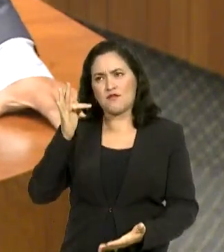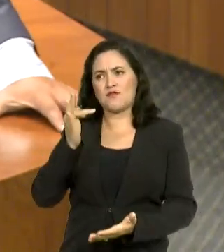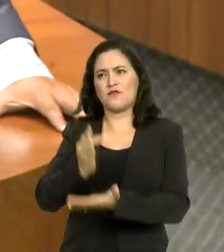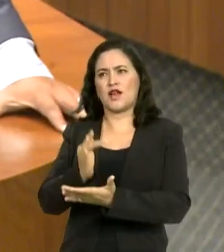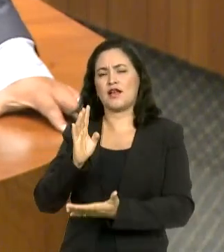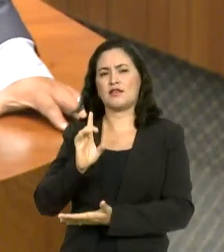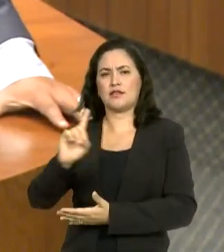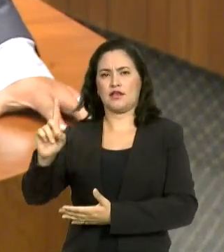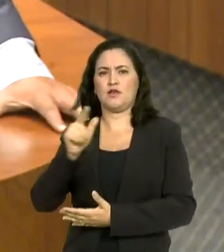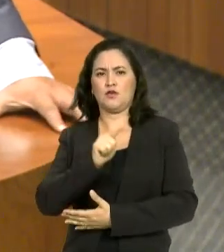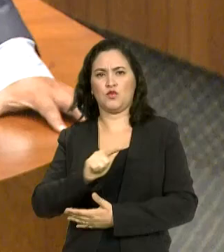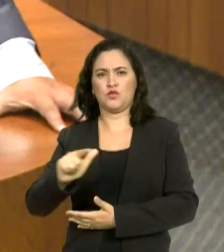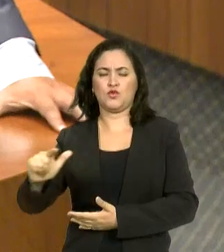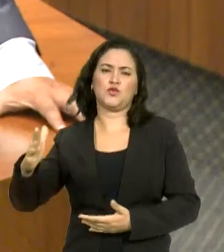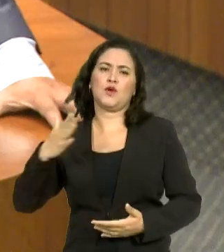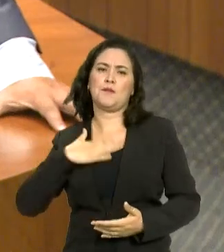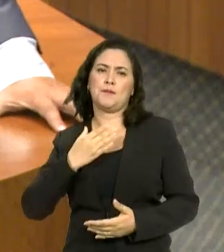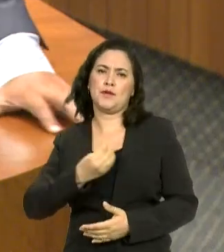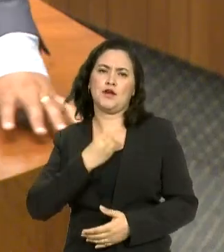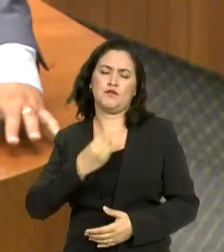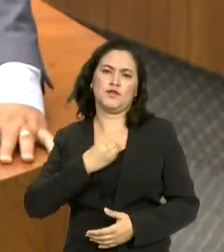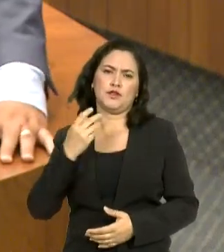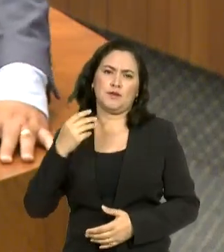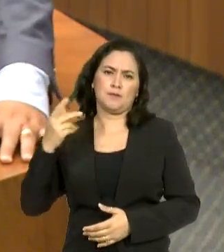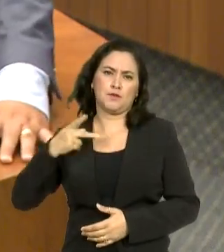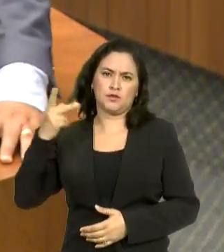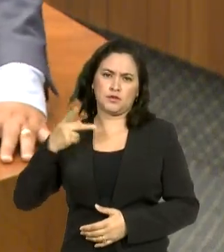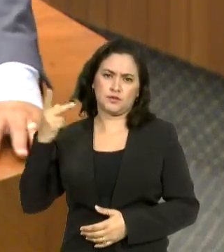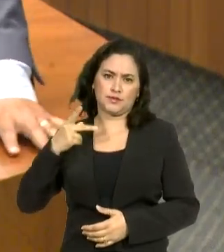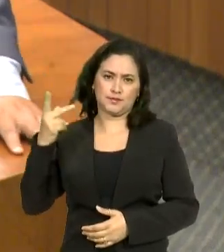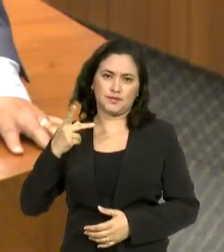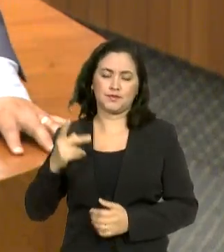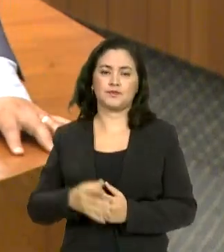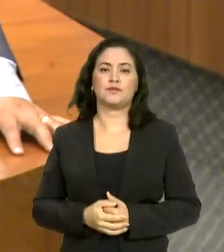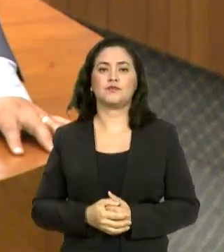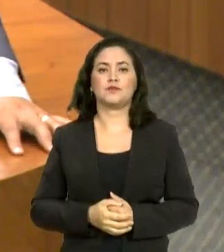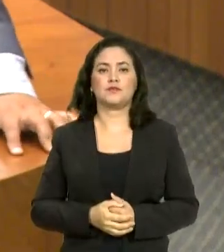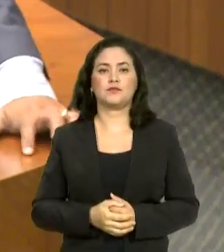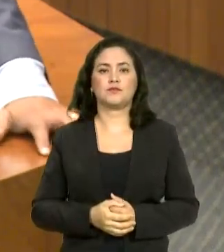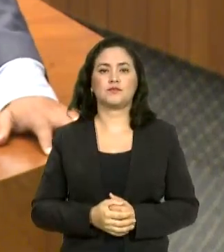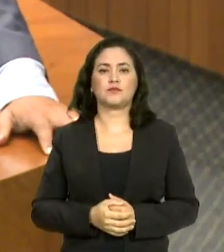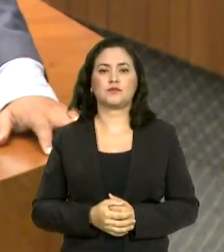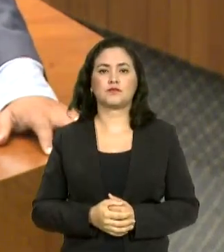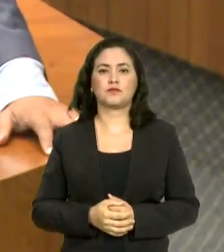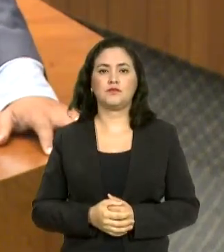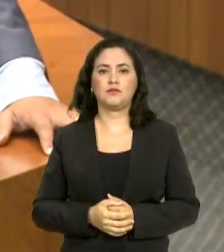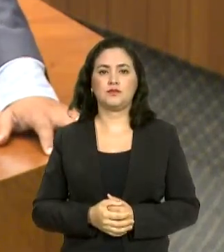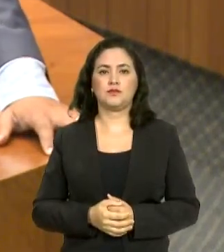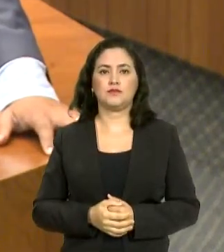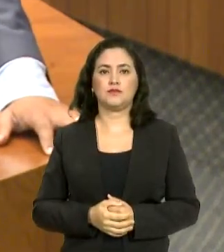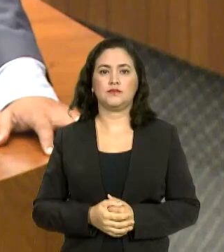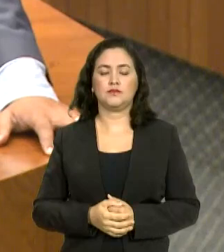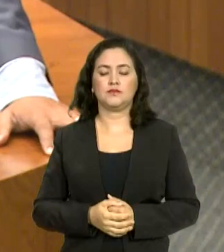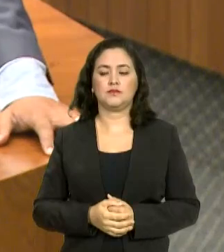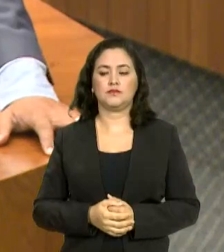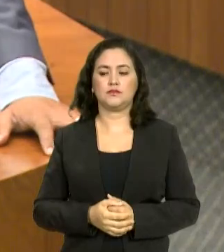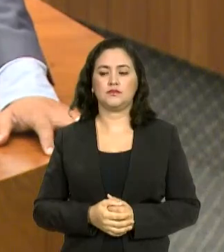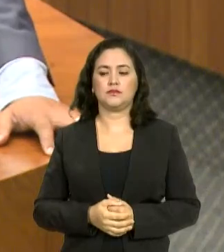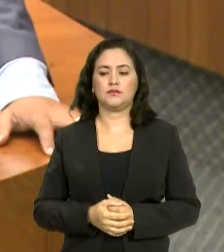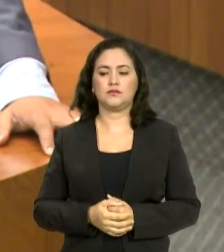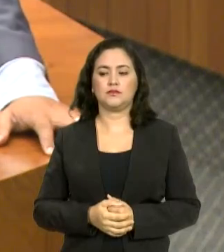continuar a jornada da vida pública. Eu agradeço a cada amigo